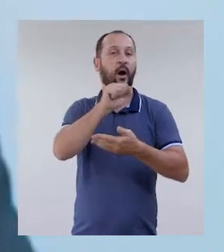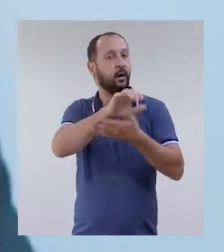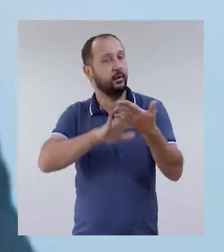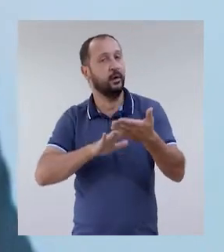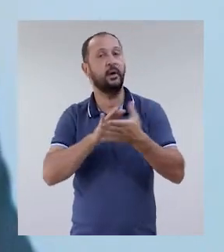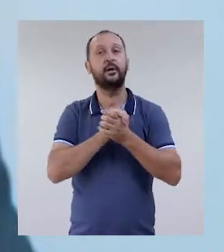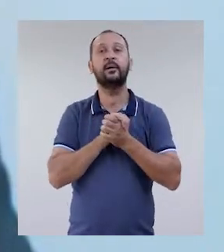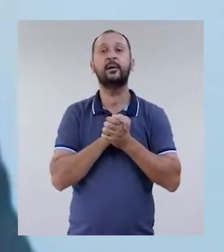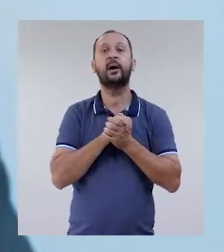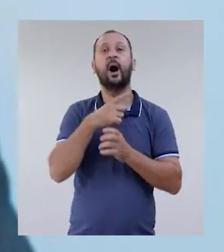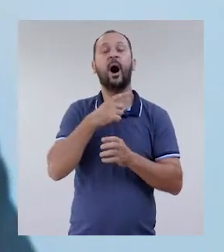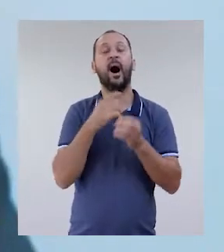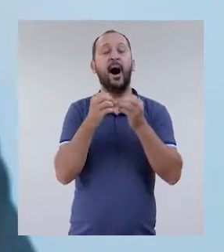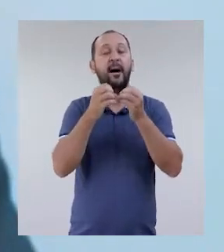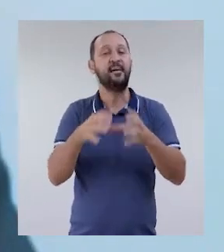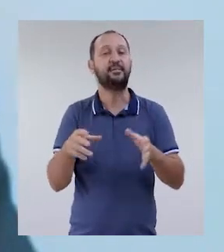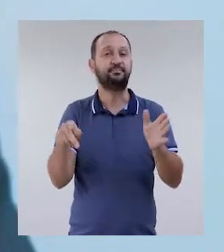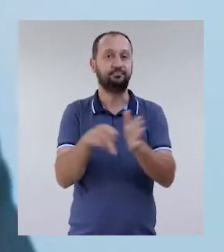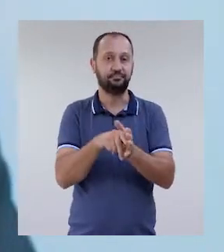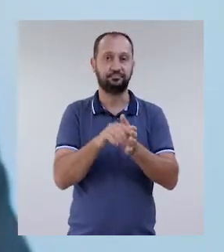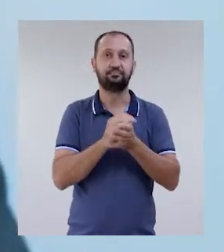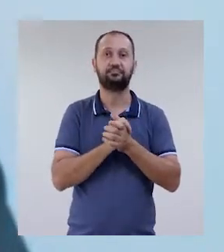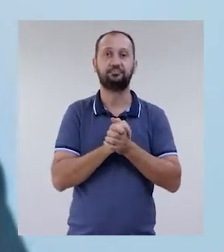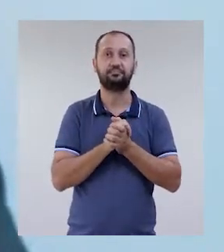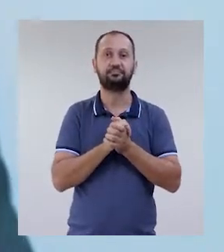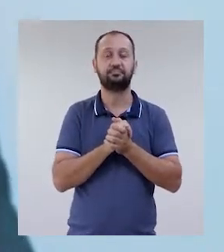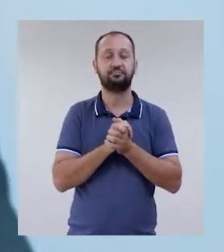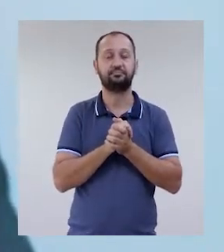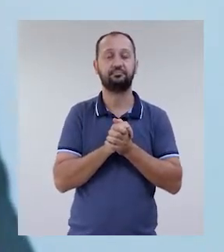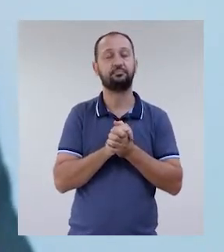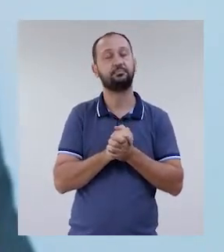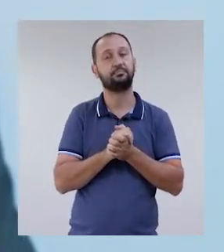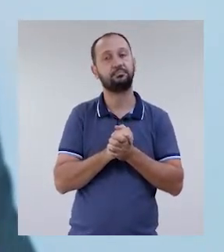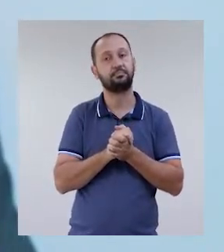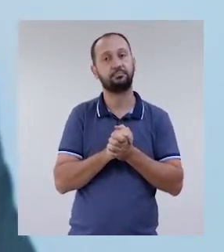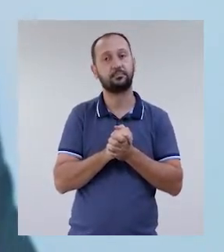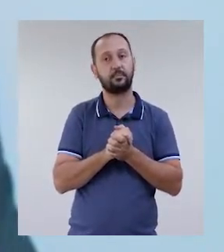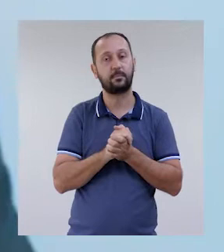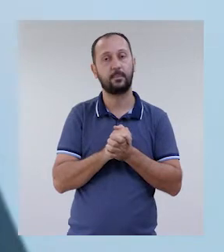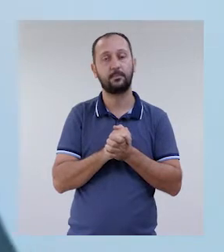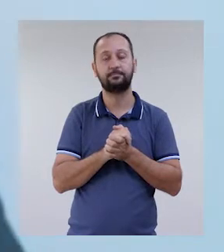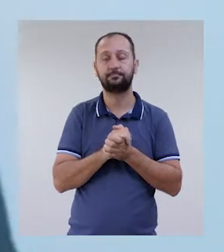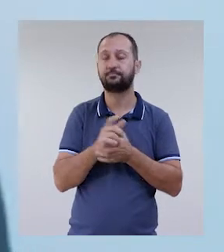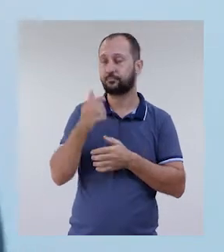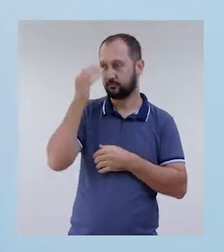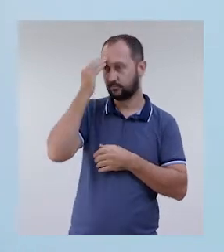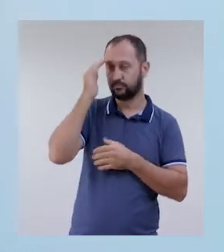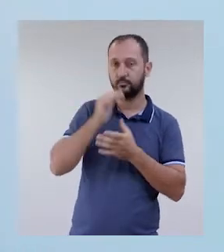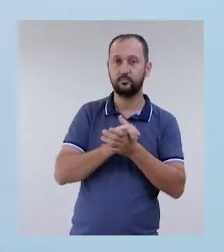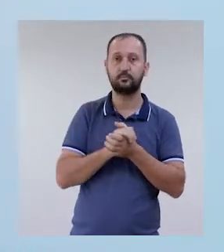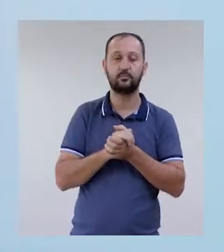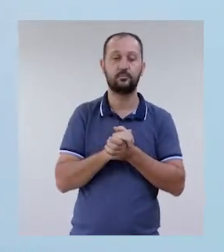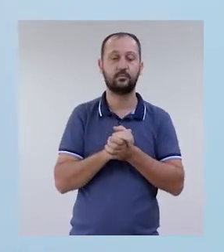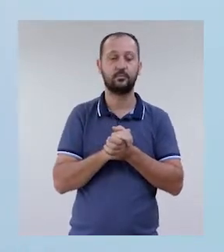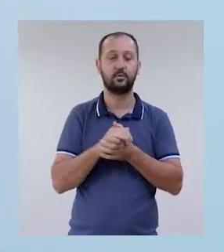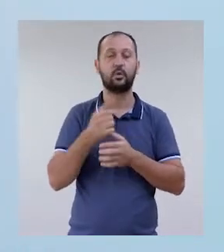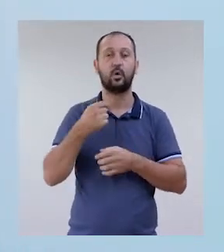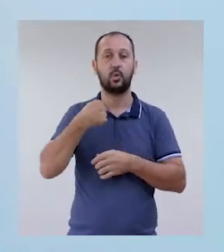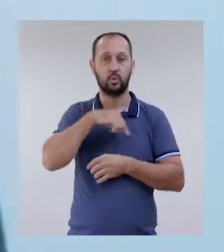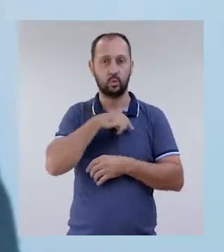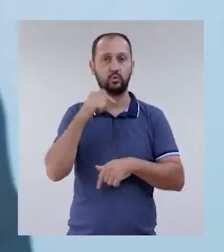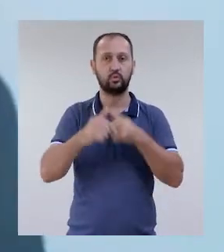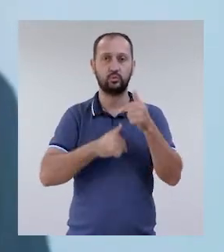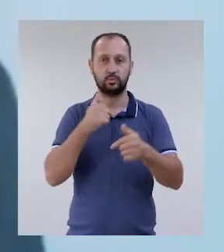que, de fato, tiveram prejuízos consideráveis e concretos, né? Nesse nosso trabalho, a